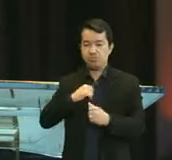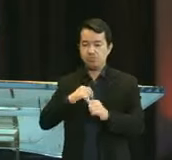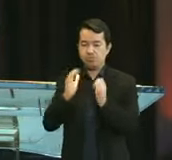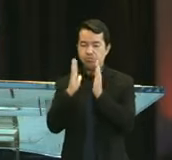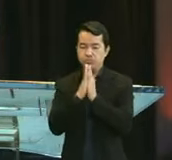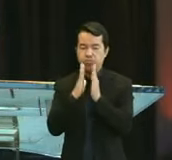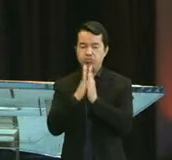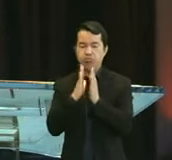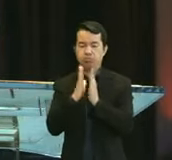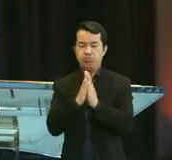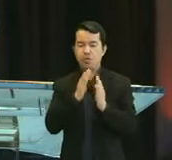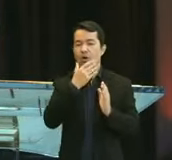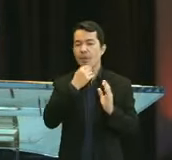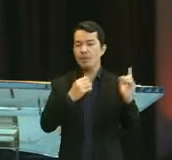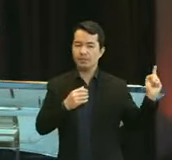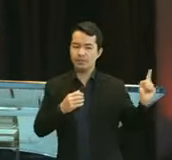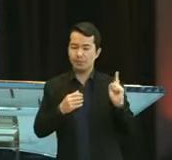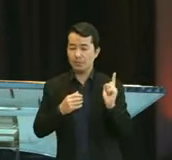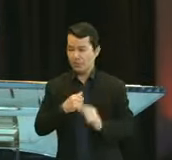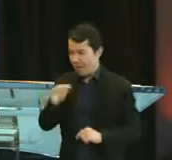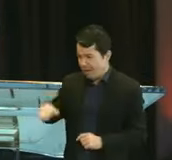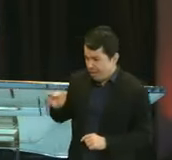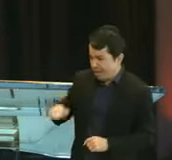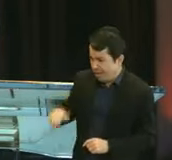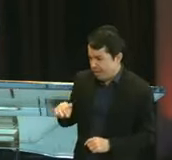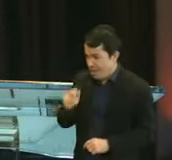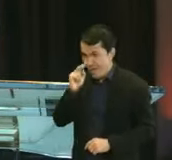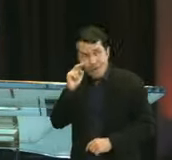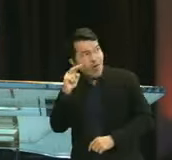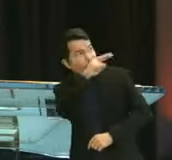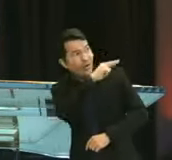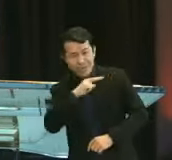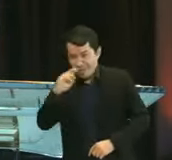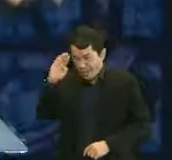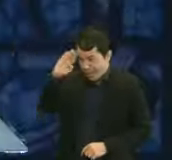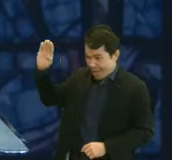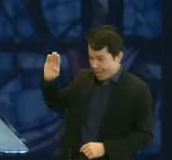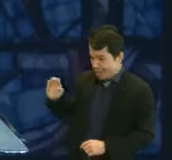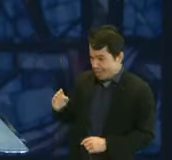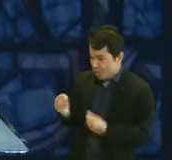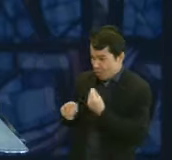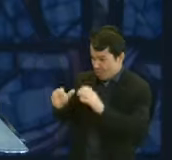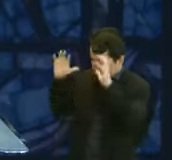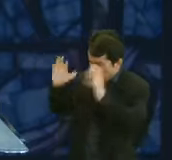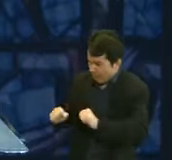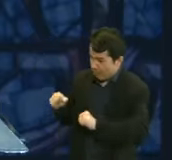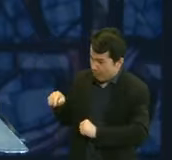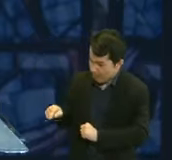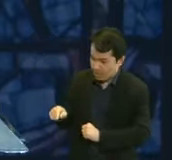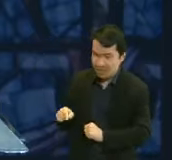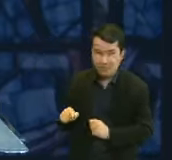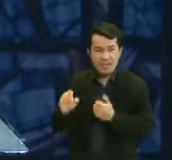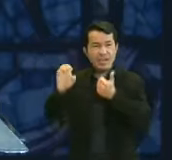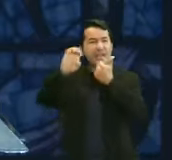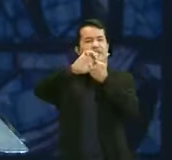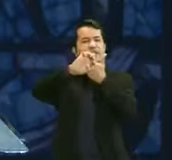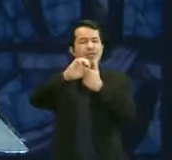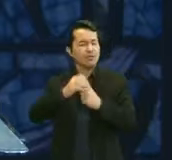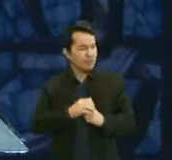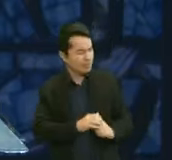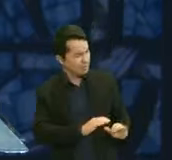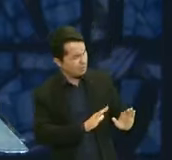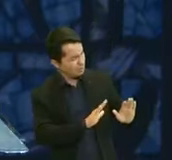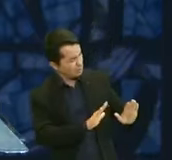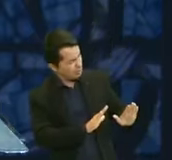estavam vindo buscá-los. Ele vai avisar o homem de Deus, mas Eliseu era um homem capaz de ver o